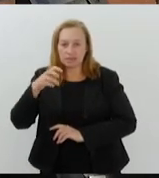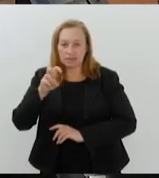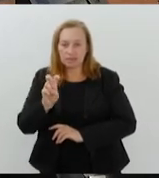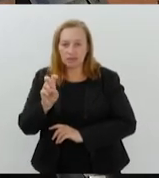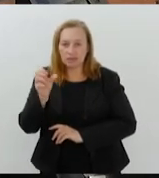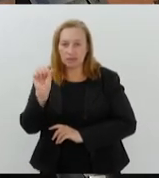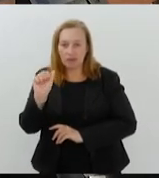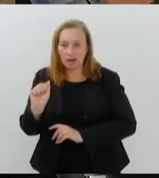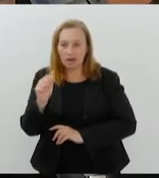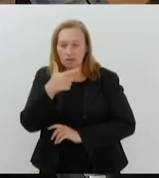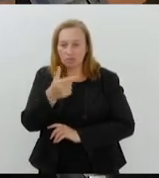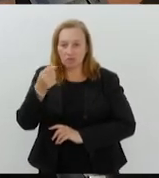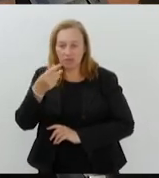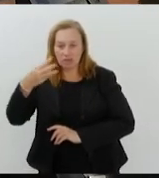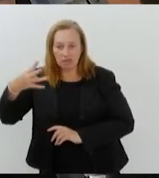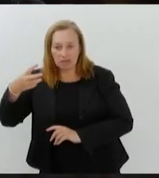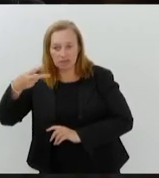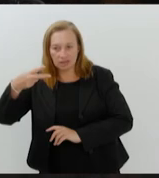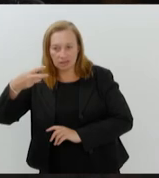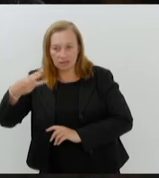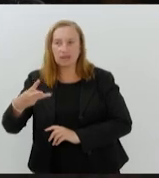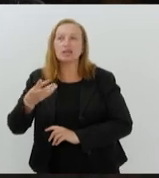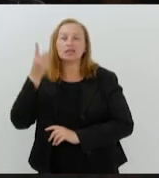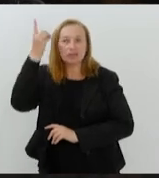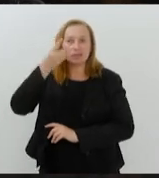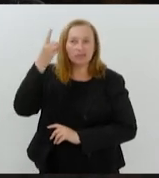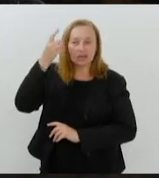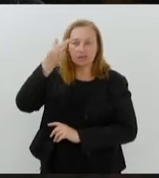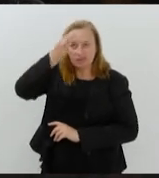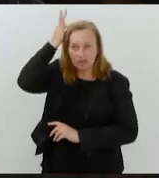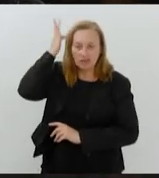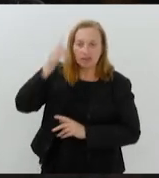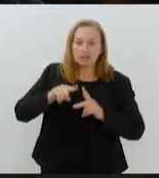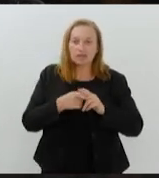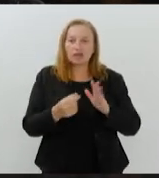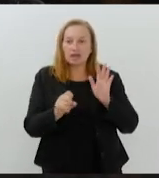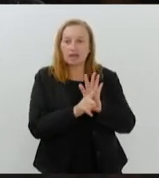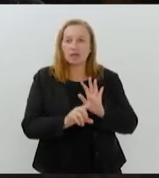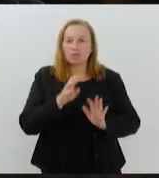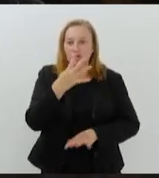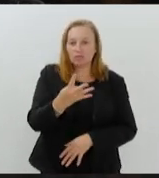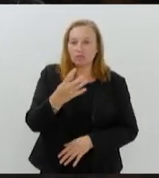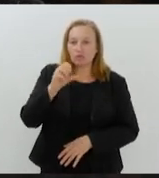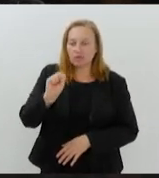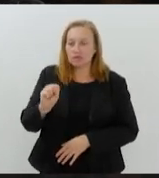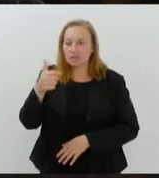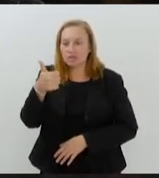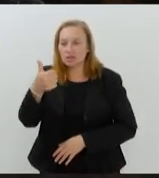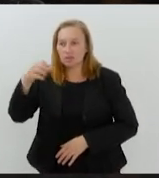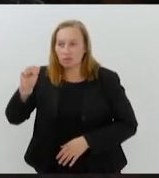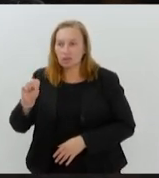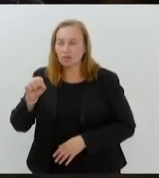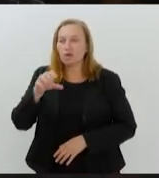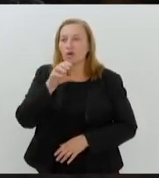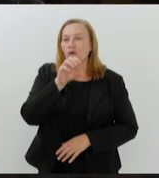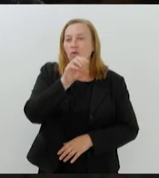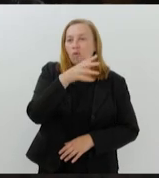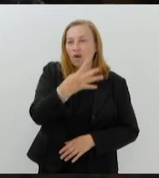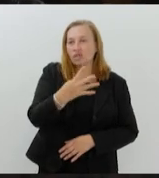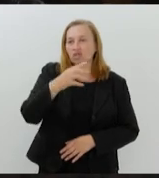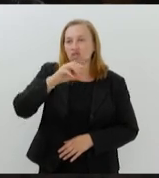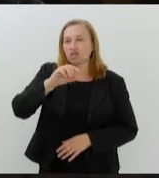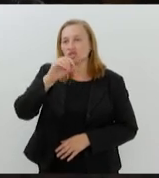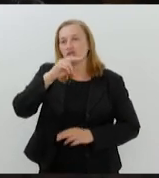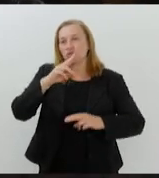deputado Fred Pacheco, que altera a lei estadual número 4.808, de 4 de julho de 2006, que dispõe